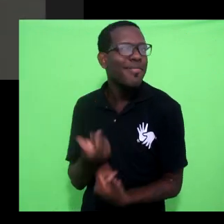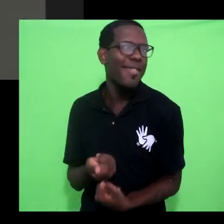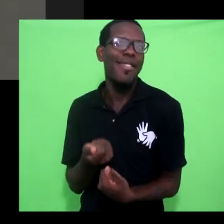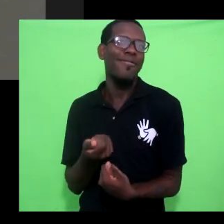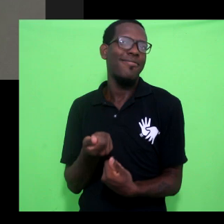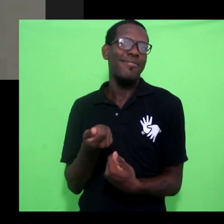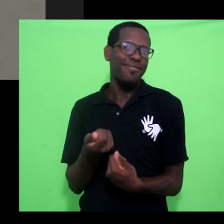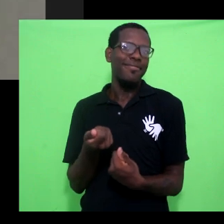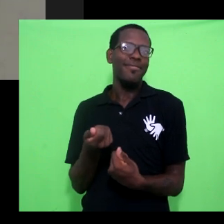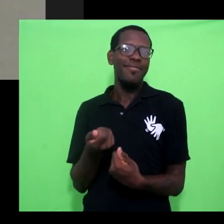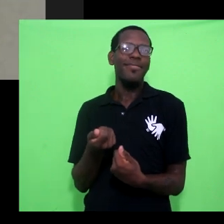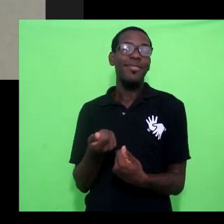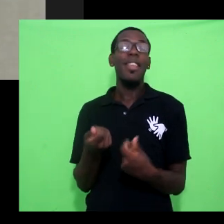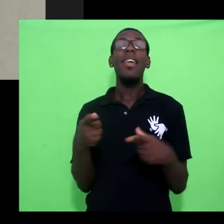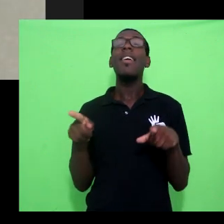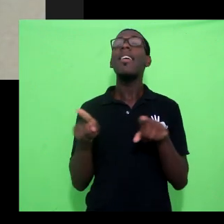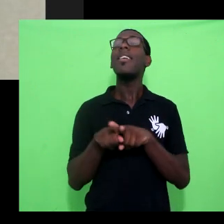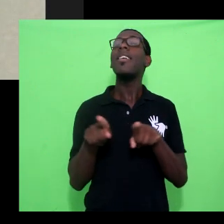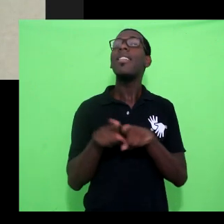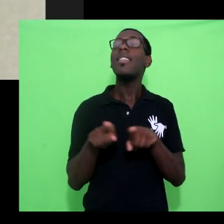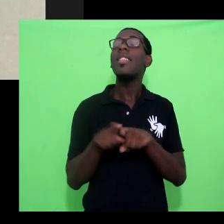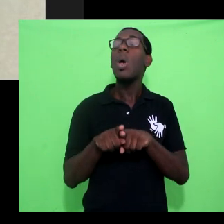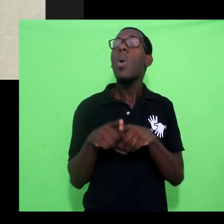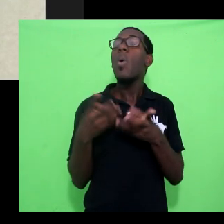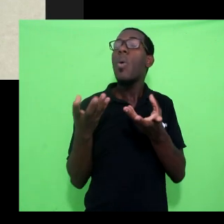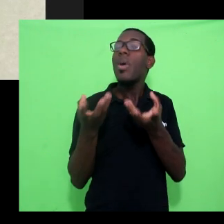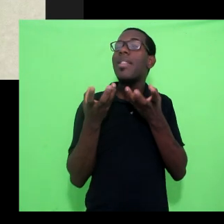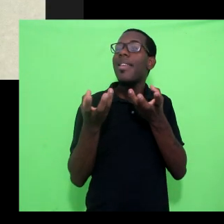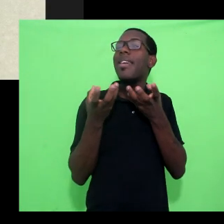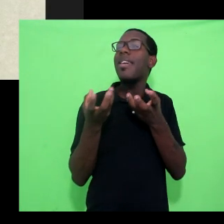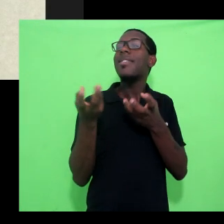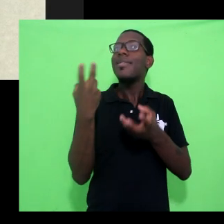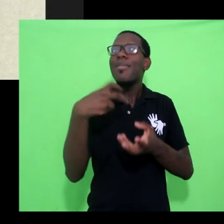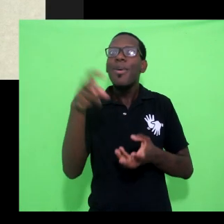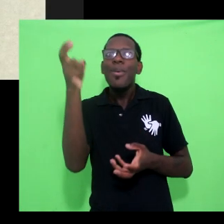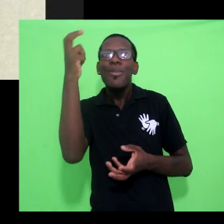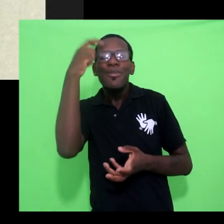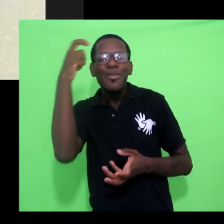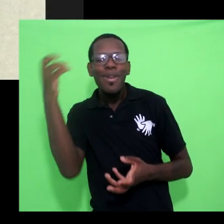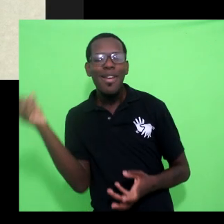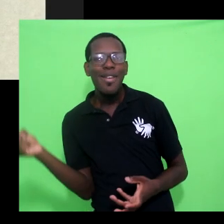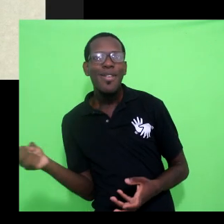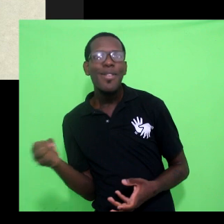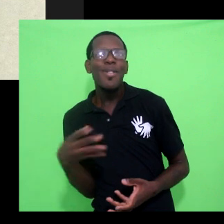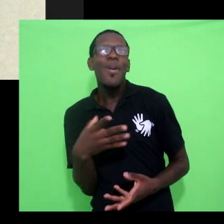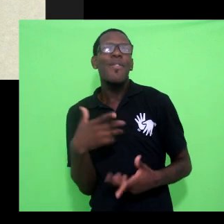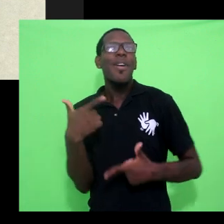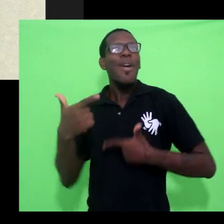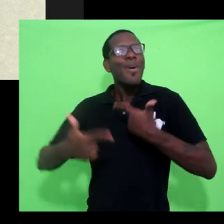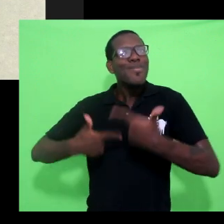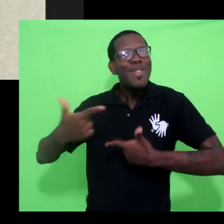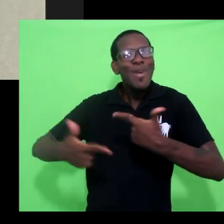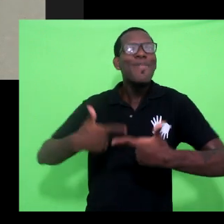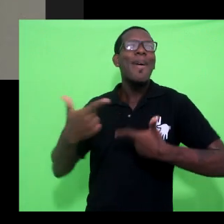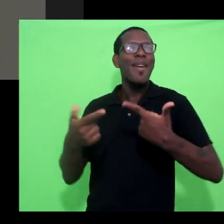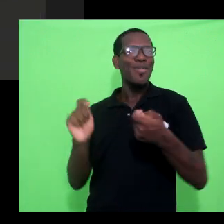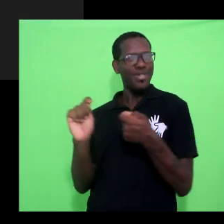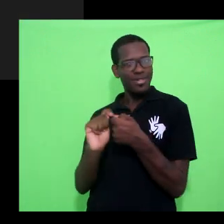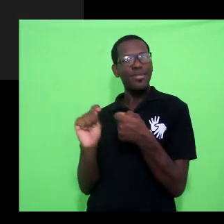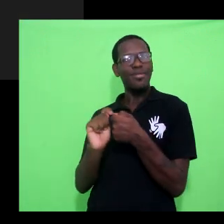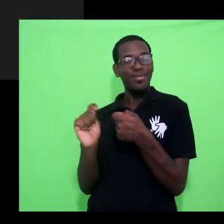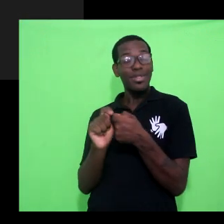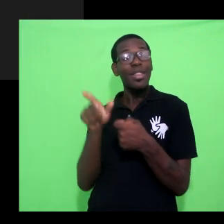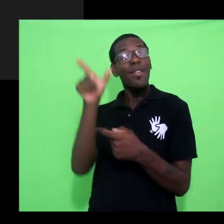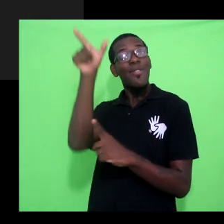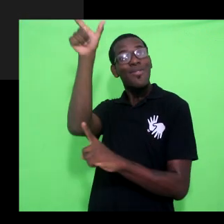mesmo. Então, e o interesse pela cultura enorme. A prova é o trabalho que ele fez. E